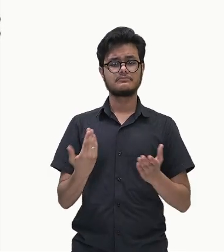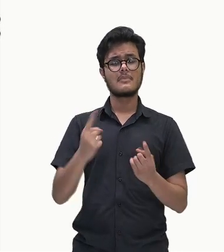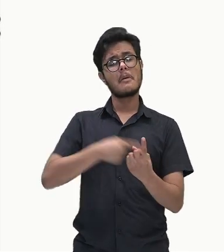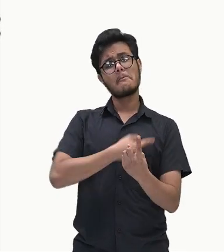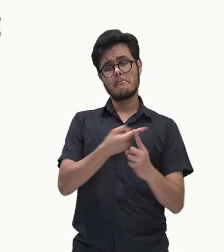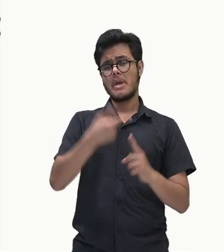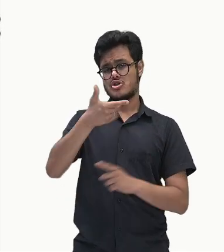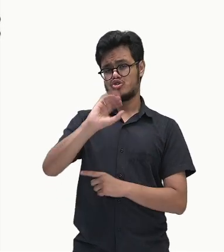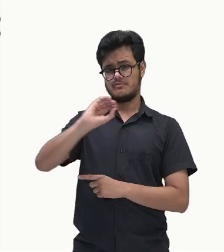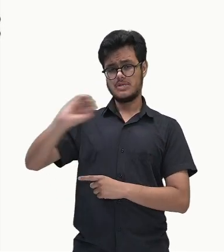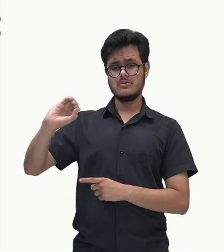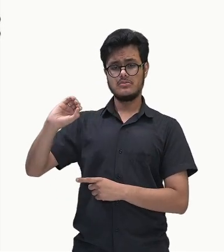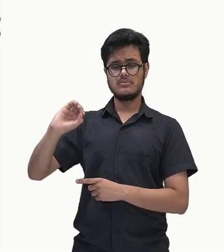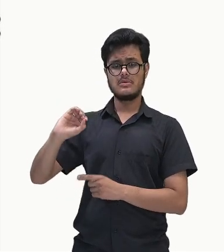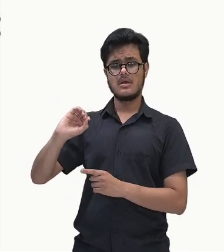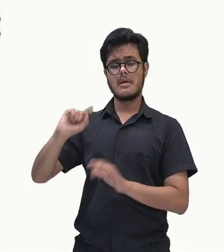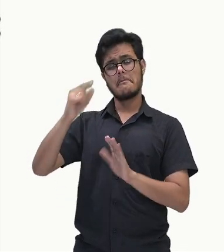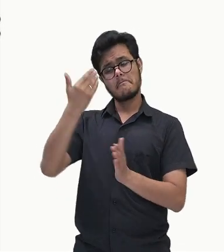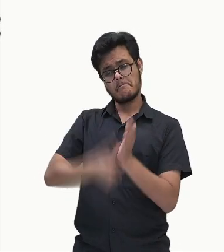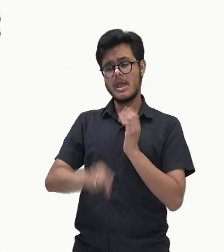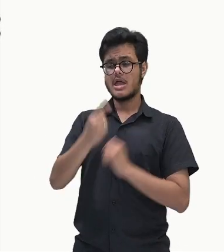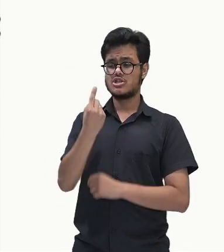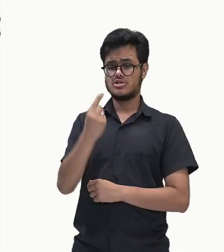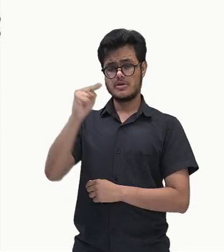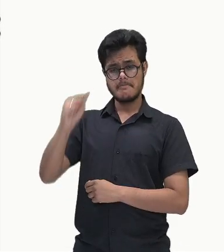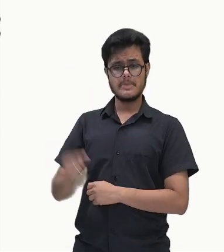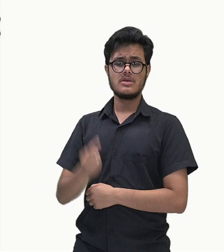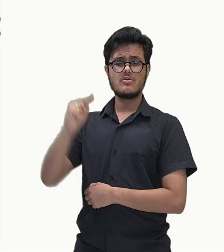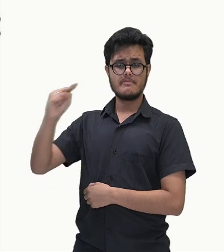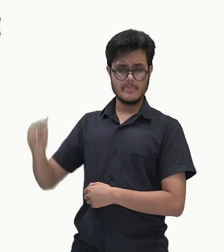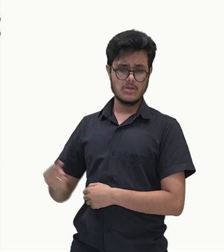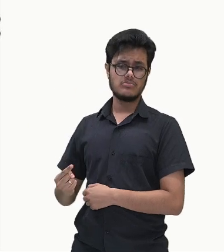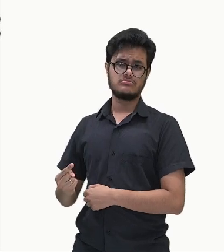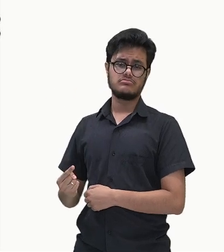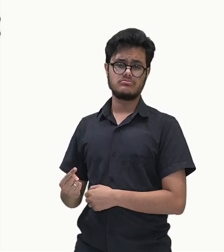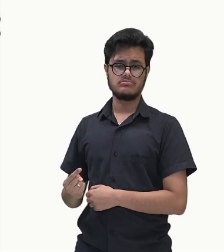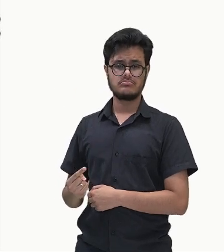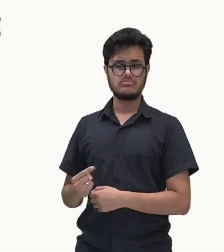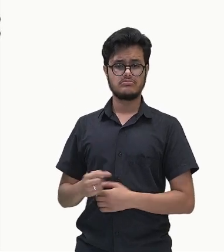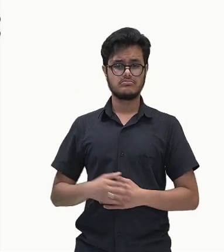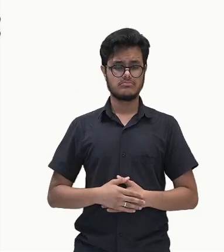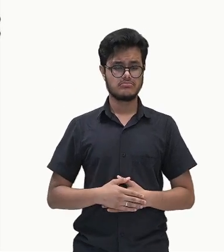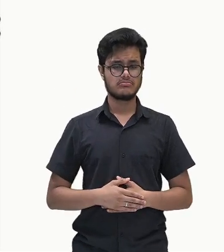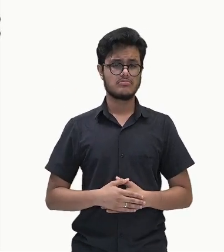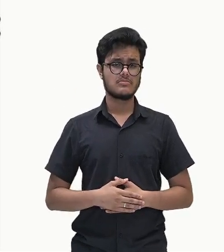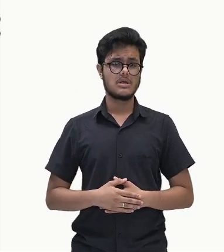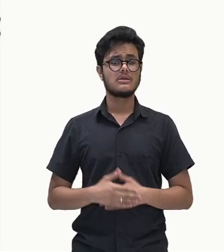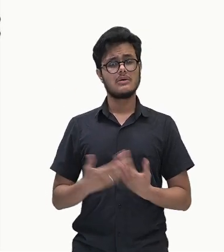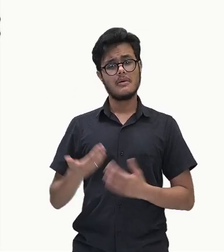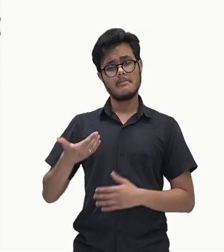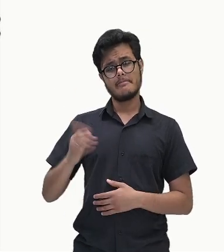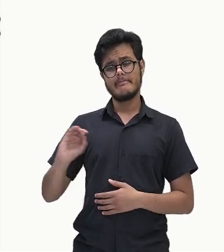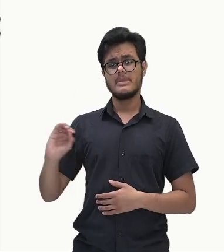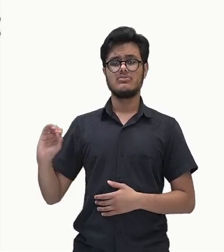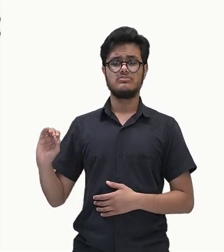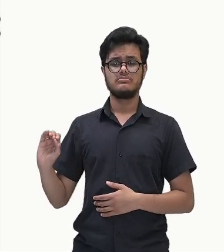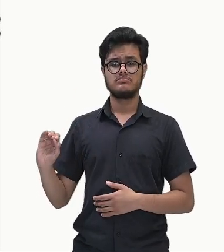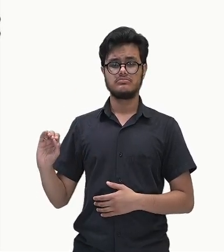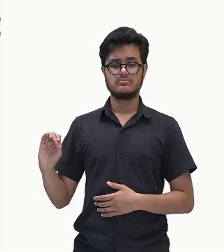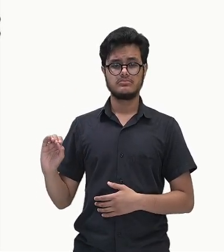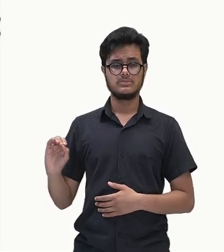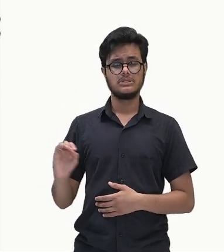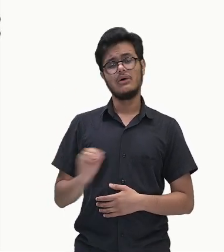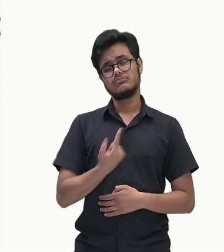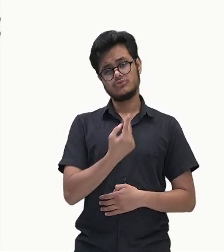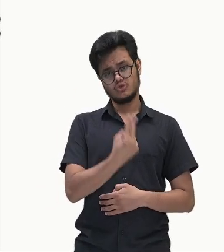ganha a primeira perde 1000 na segunda e perde 1000 na terceira no final você fica com 2.000